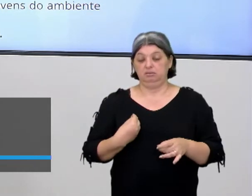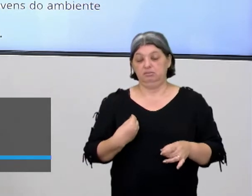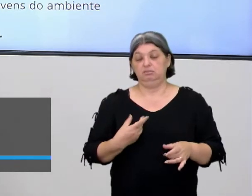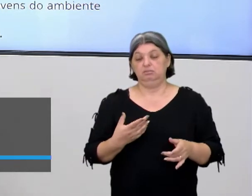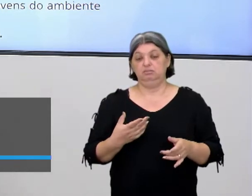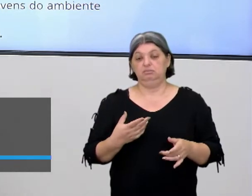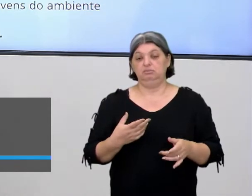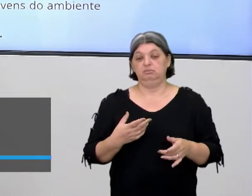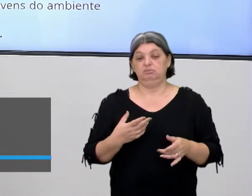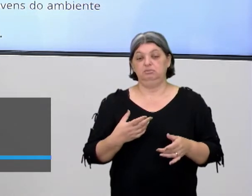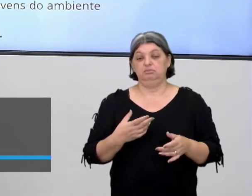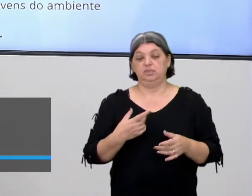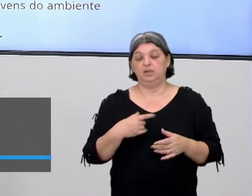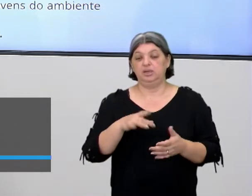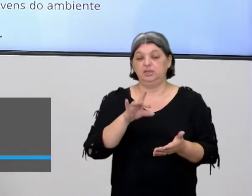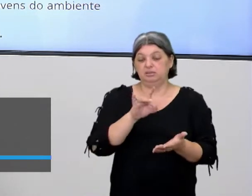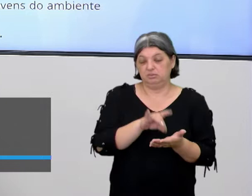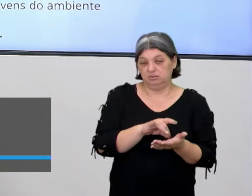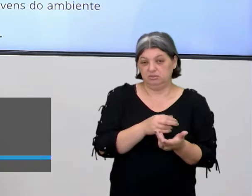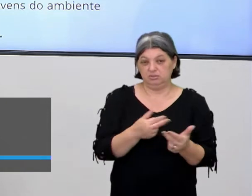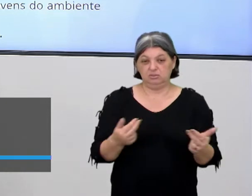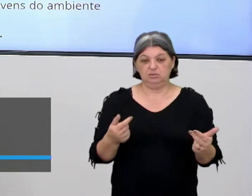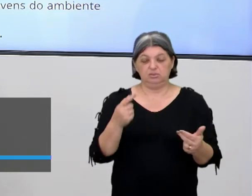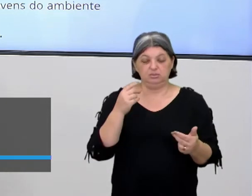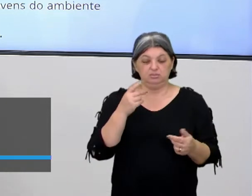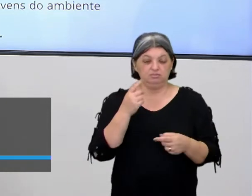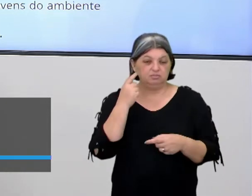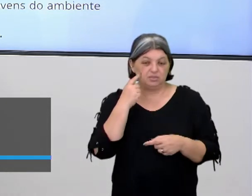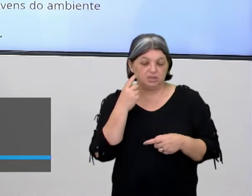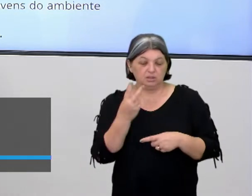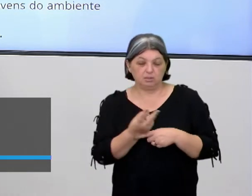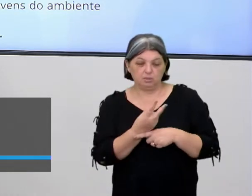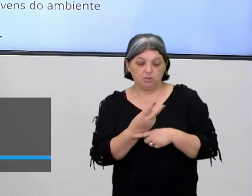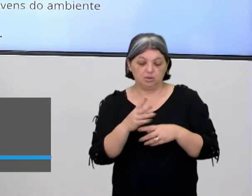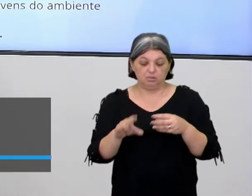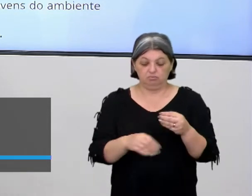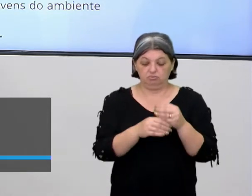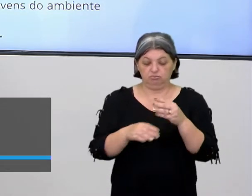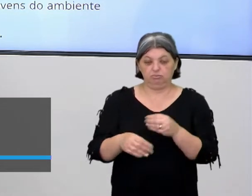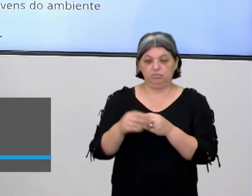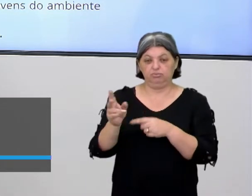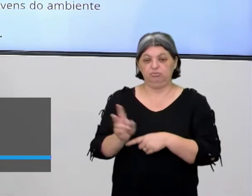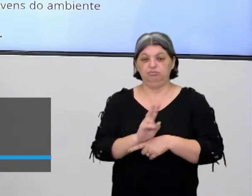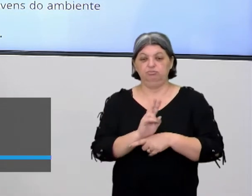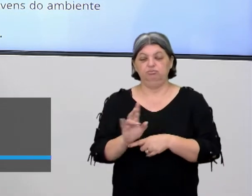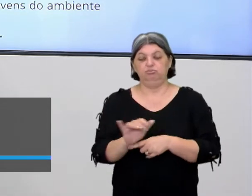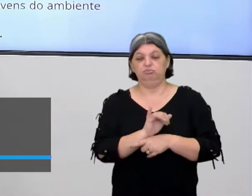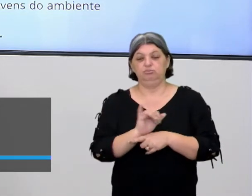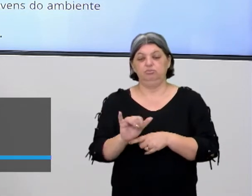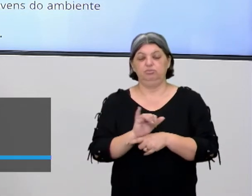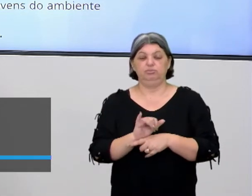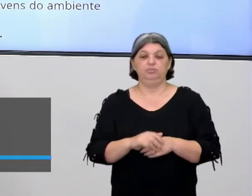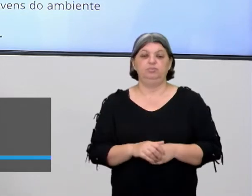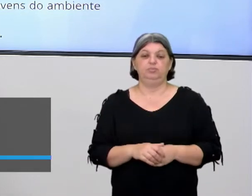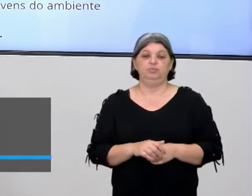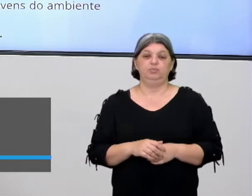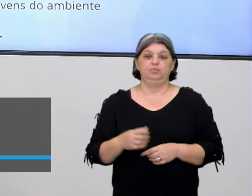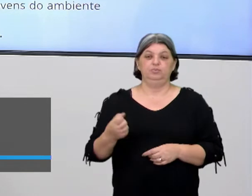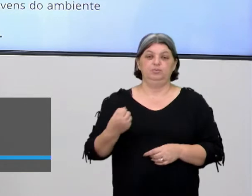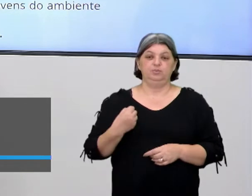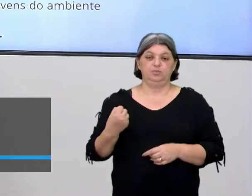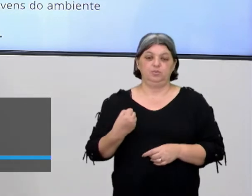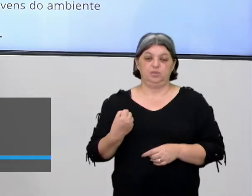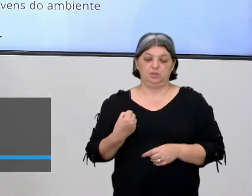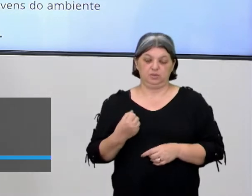gente busca inserir nas nossas aulas, né, nesse processo de, abre aspas aí, humanização dos números. Tudo